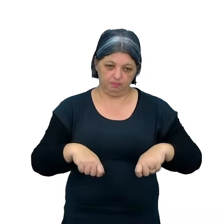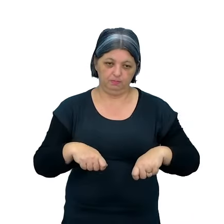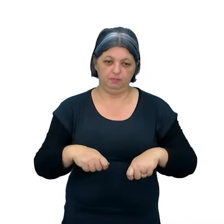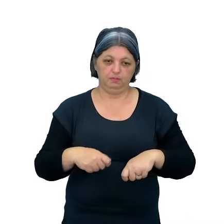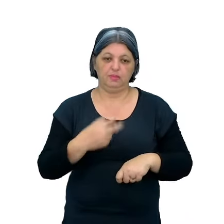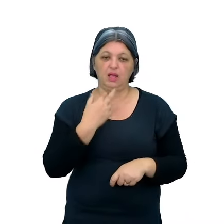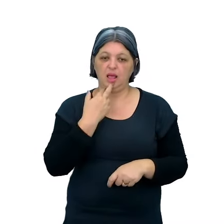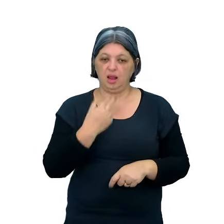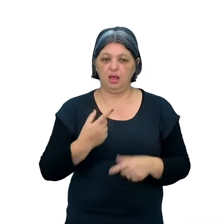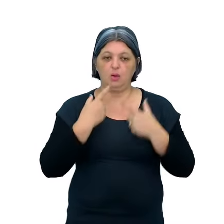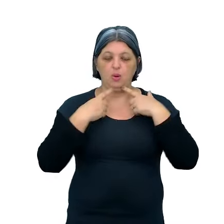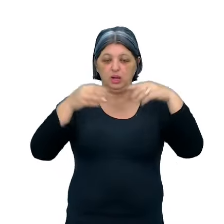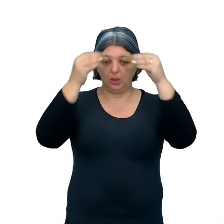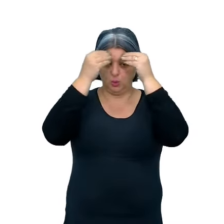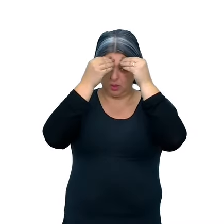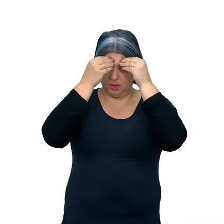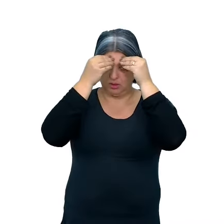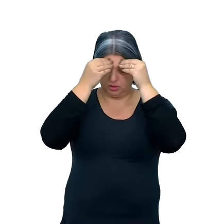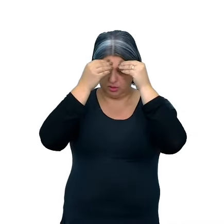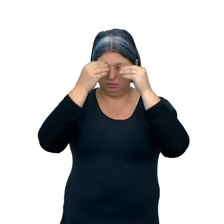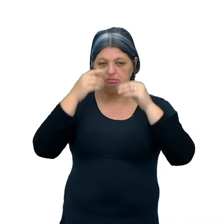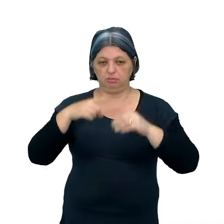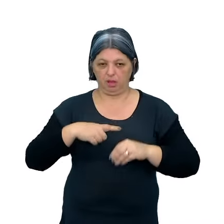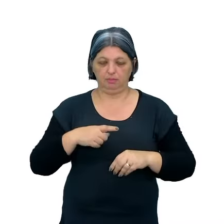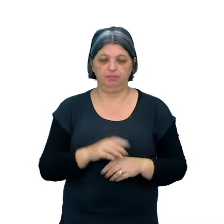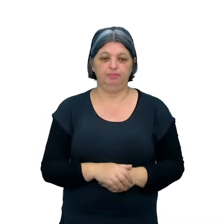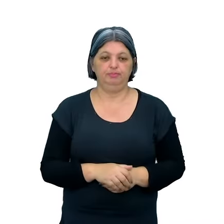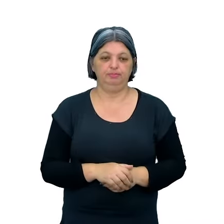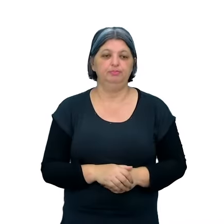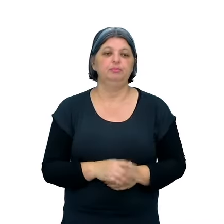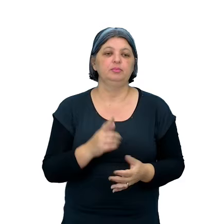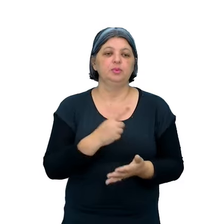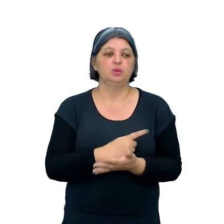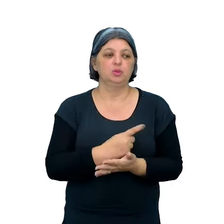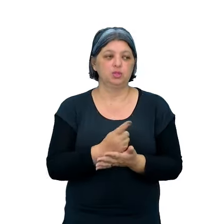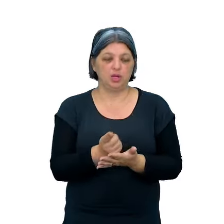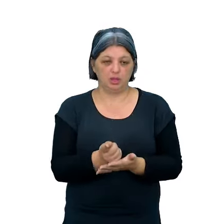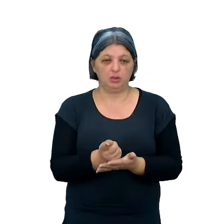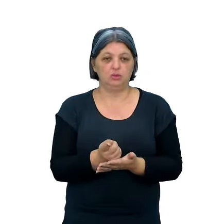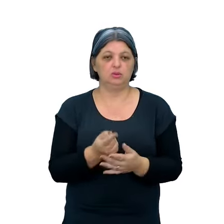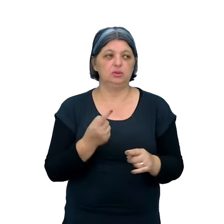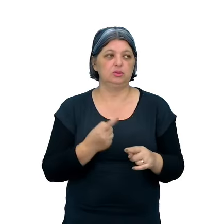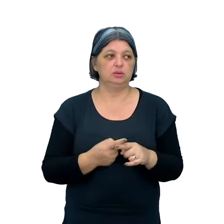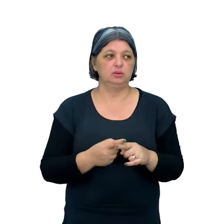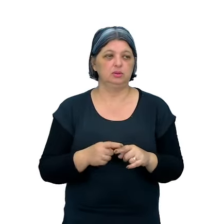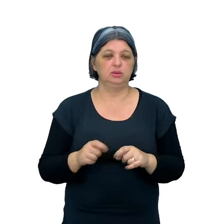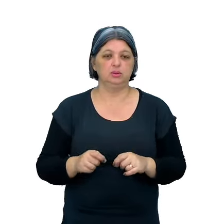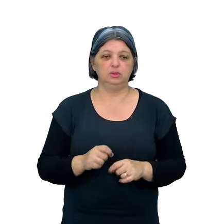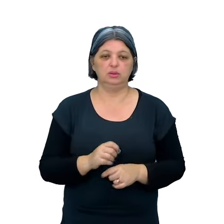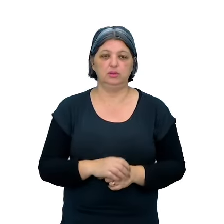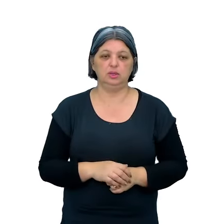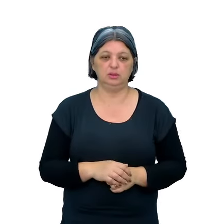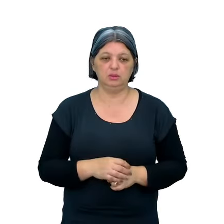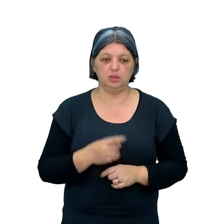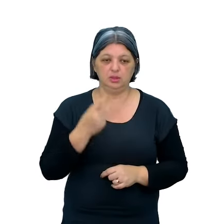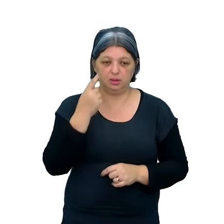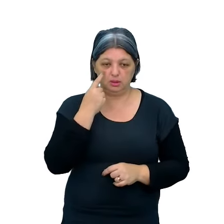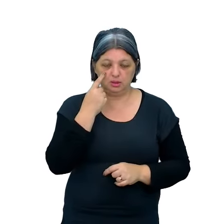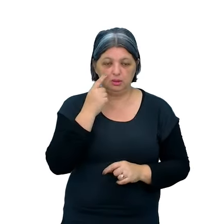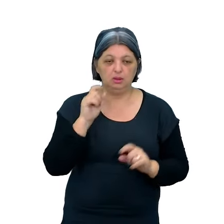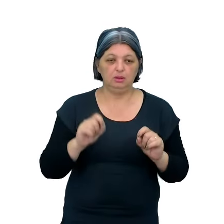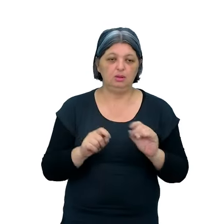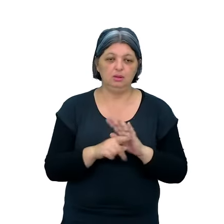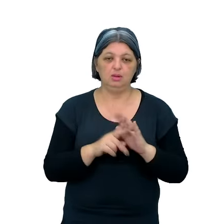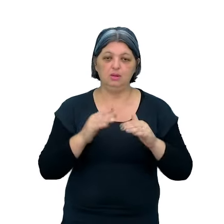língua-linguagem nos oferece, né? Então, os gêneros, de certa maneira, eles são construídos, né,